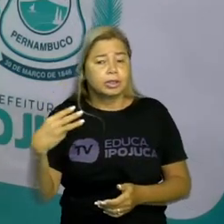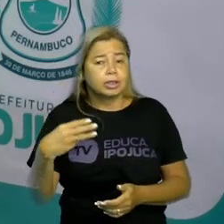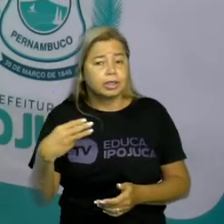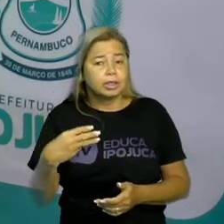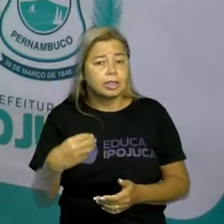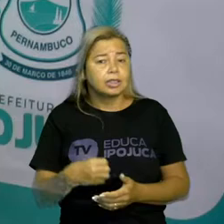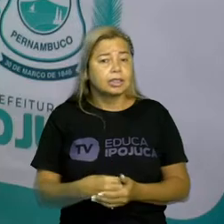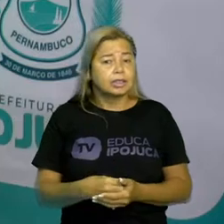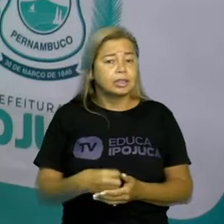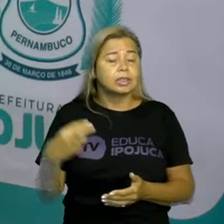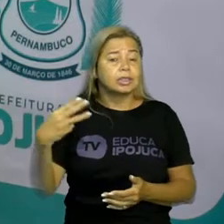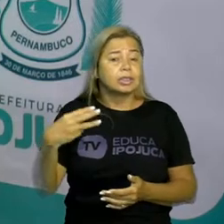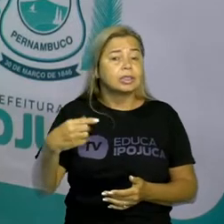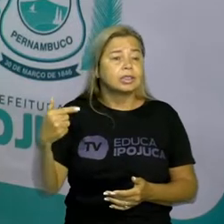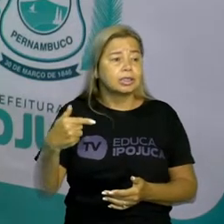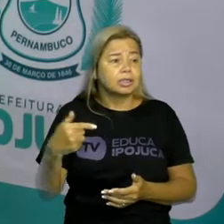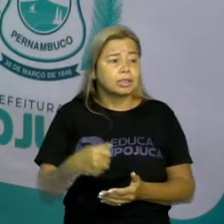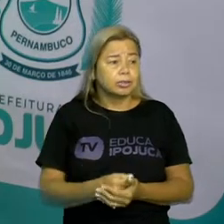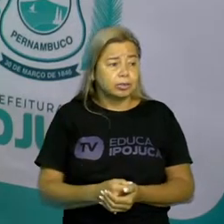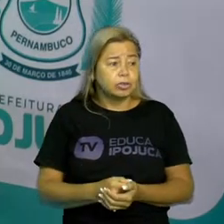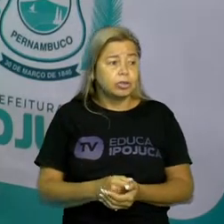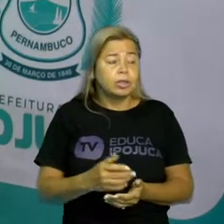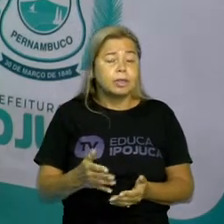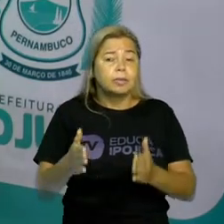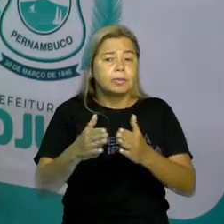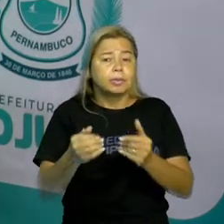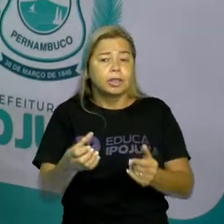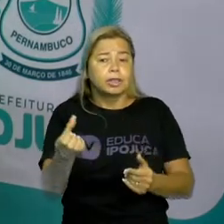o resultado que eu já tenho, que é